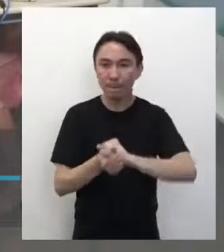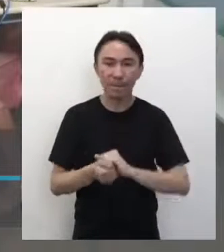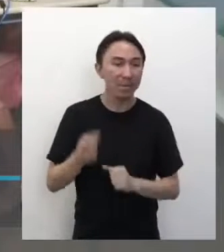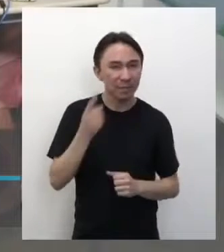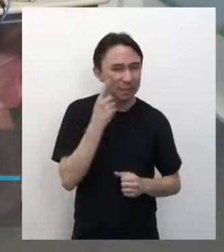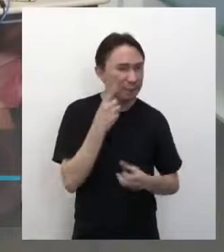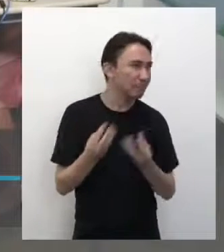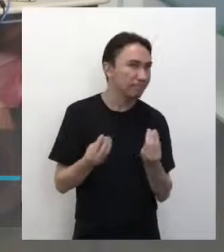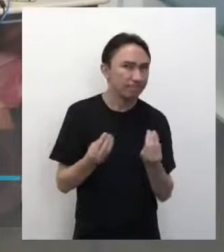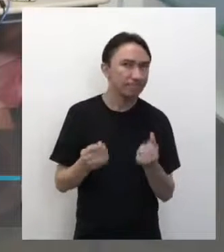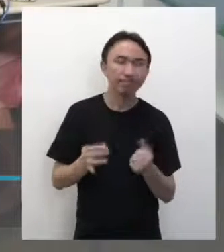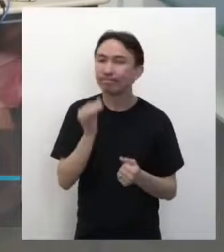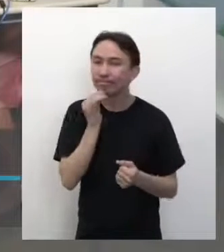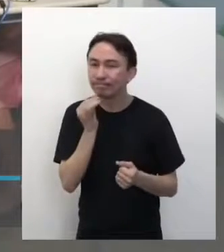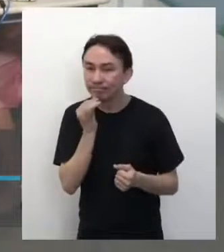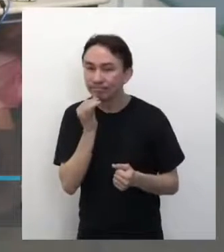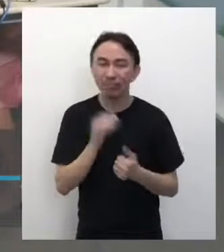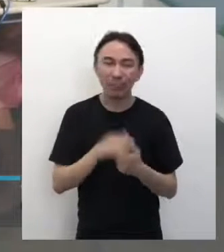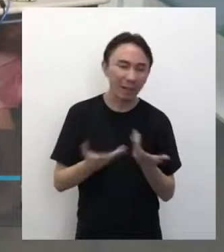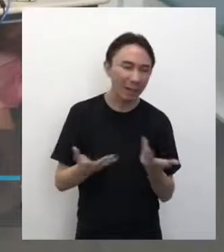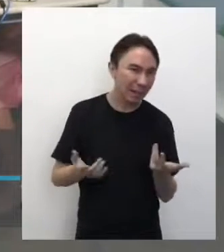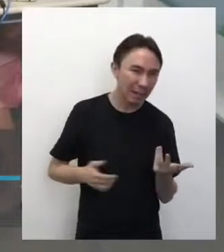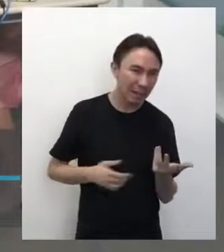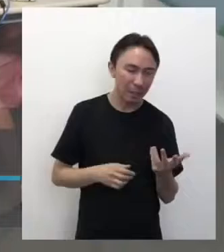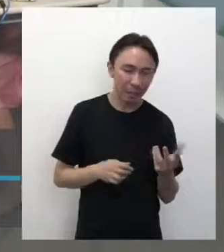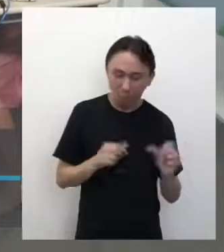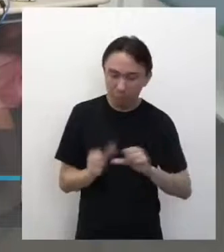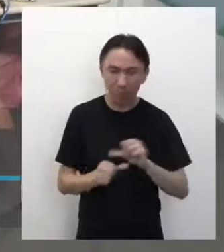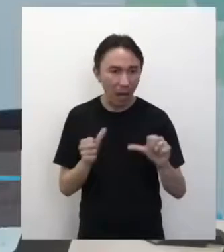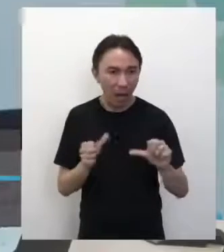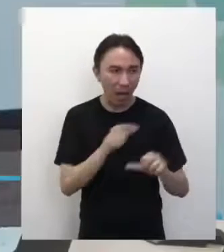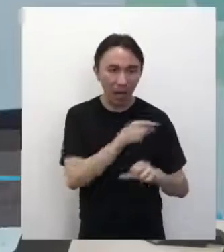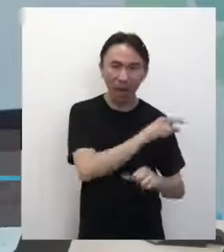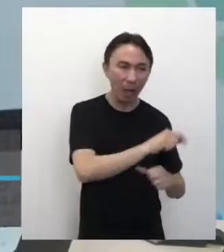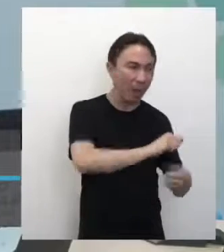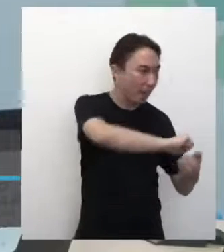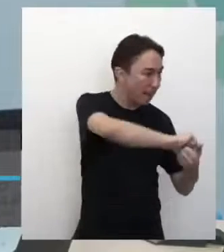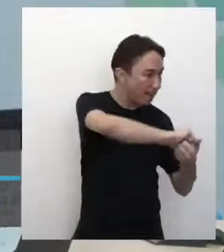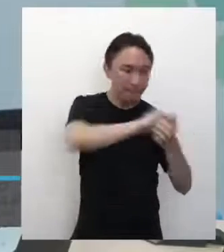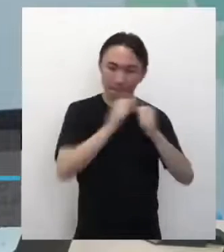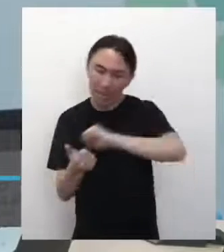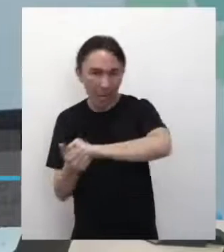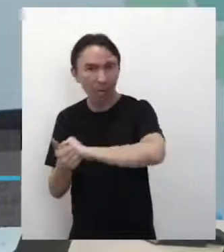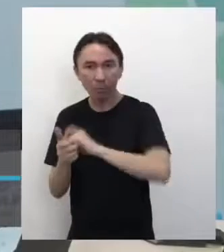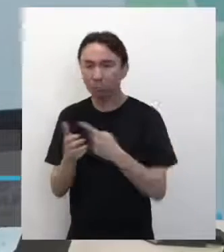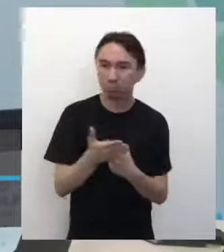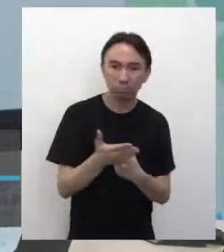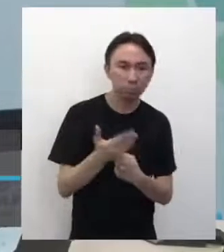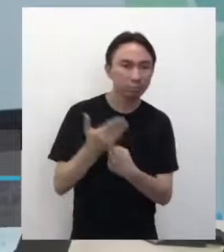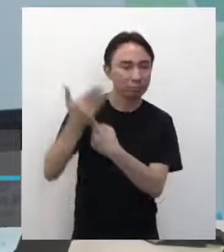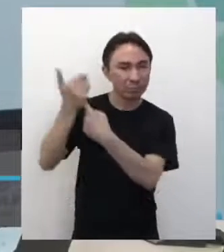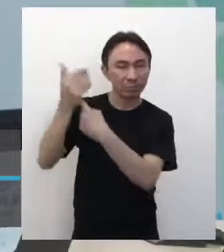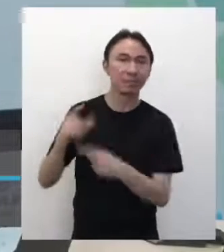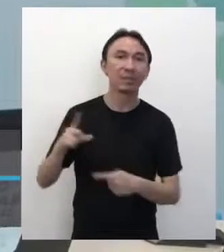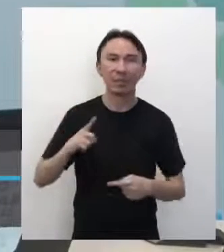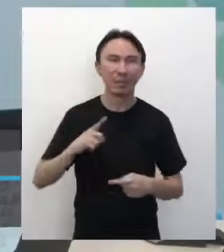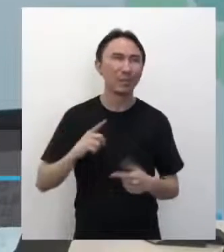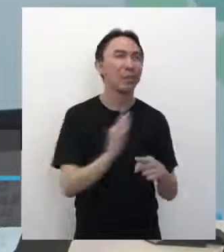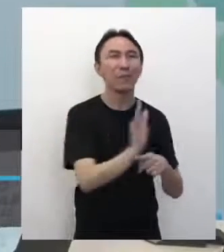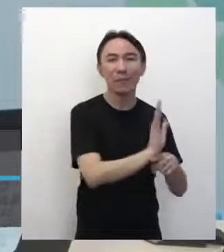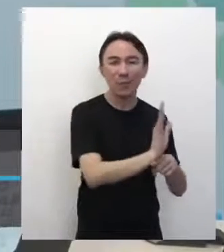transformar numa história tecnológica? Isso. Eu lembro que tem um filme que chama Era Uma Vez, que